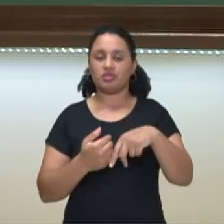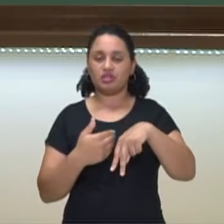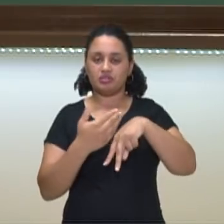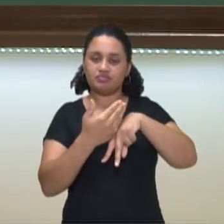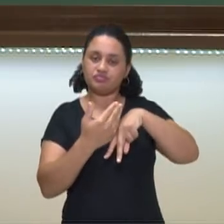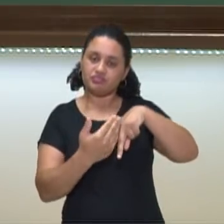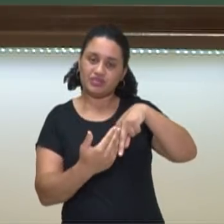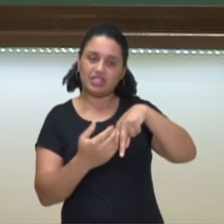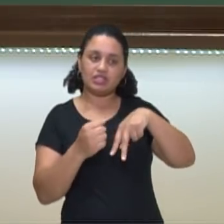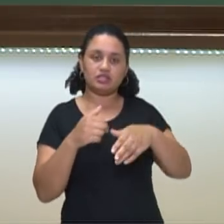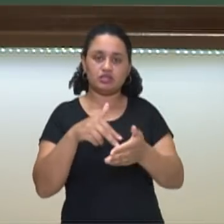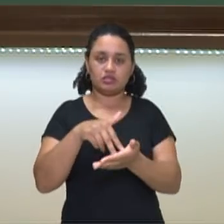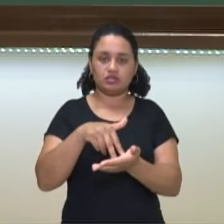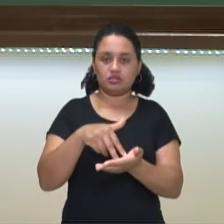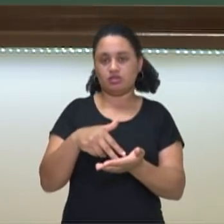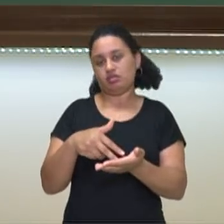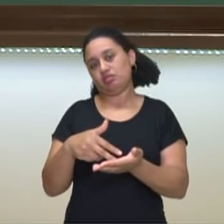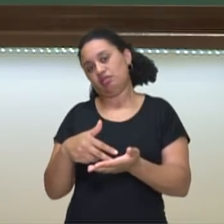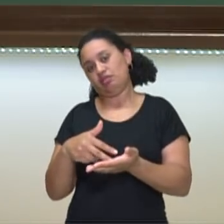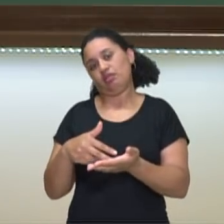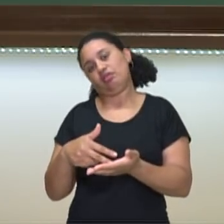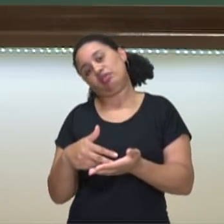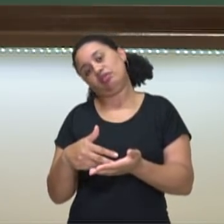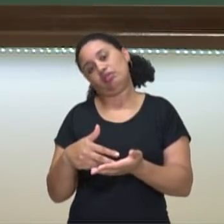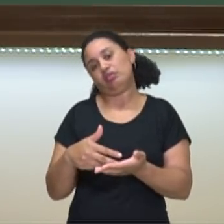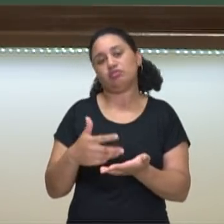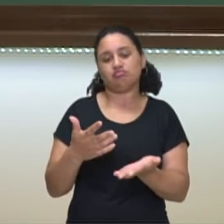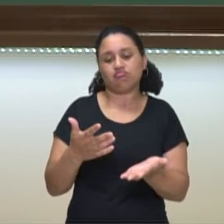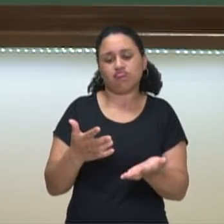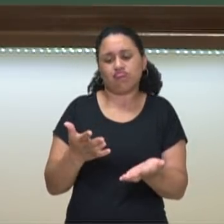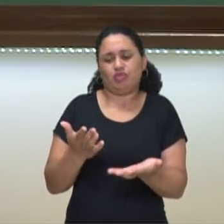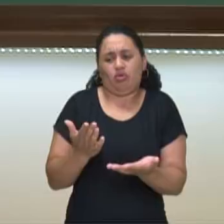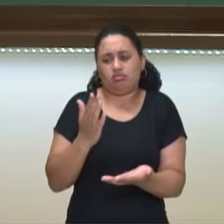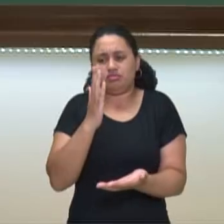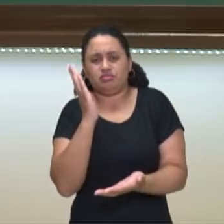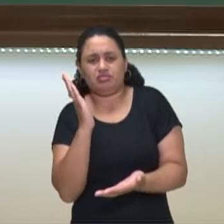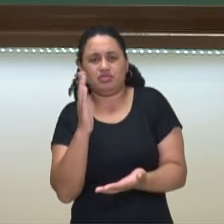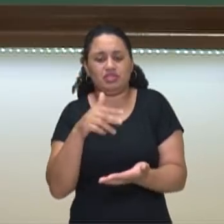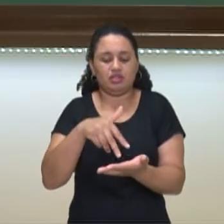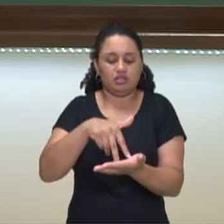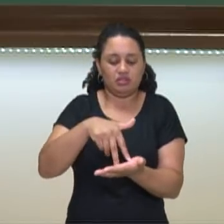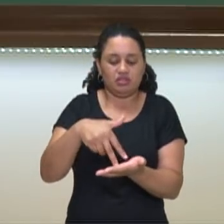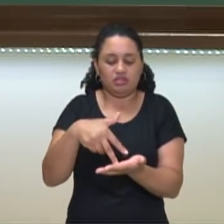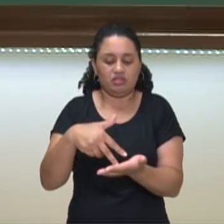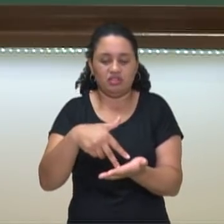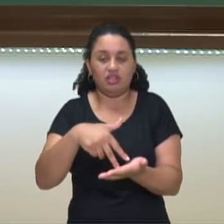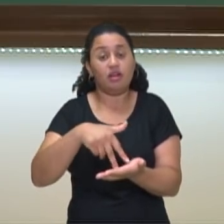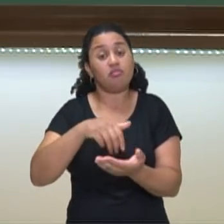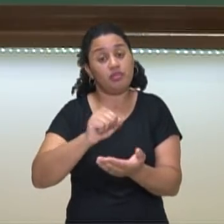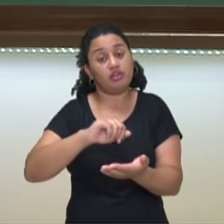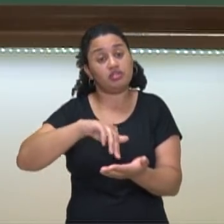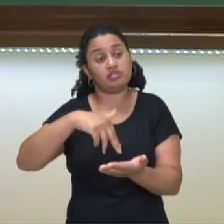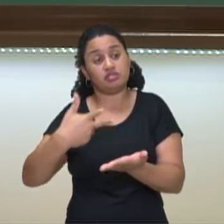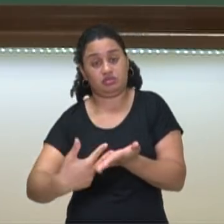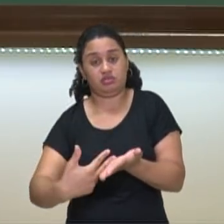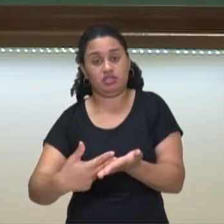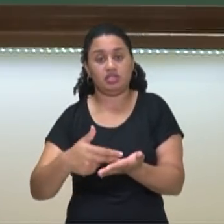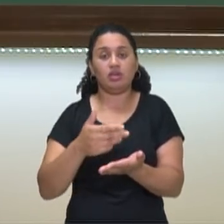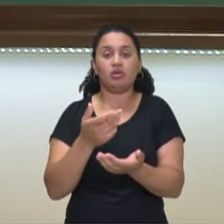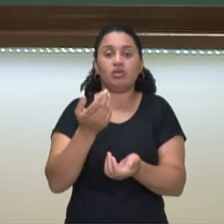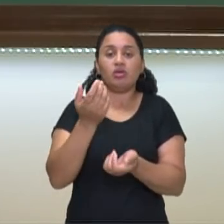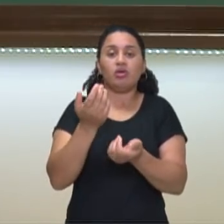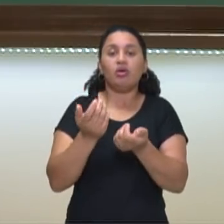se deslocar e começar a ficar inclinado, eu entro em desequilíbrio. Então, o controle do eixo